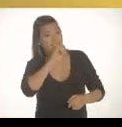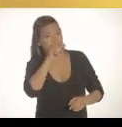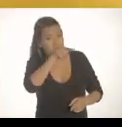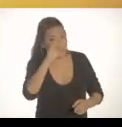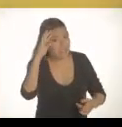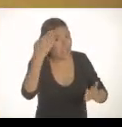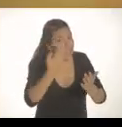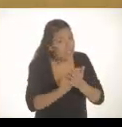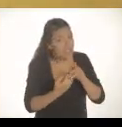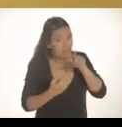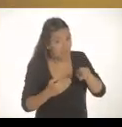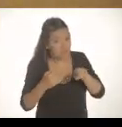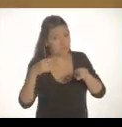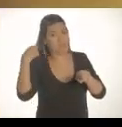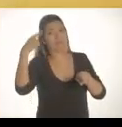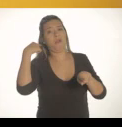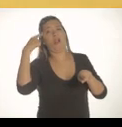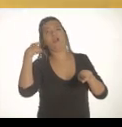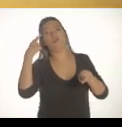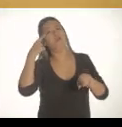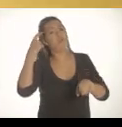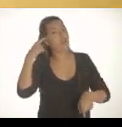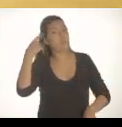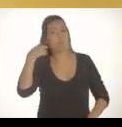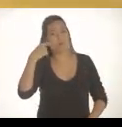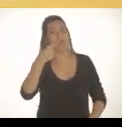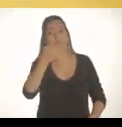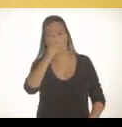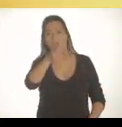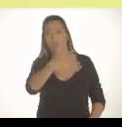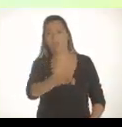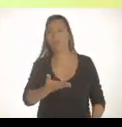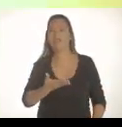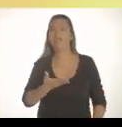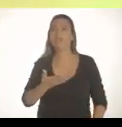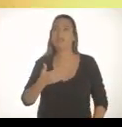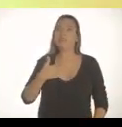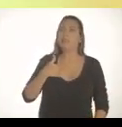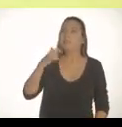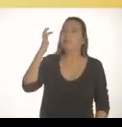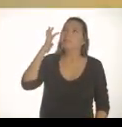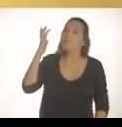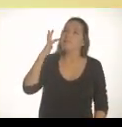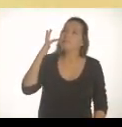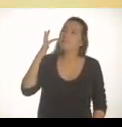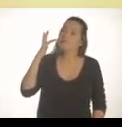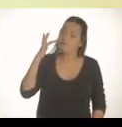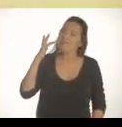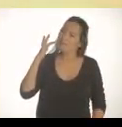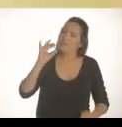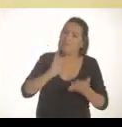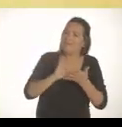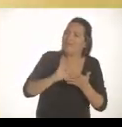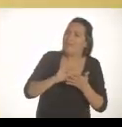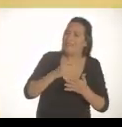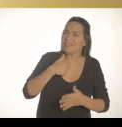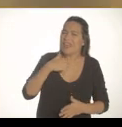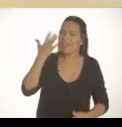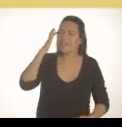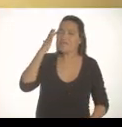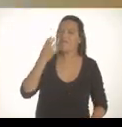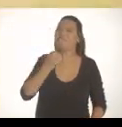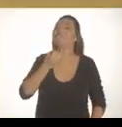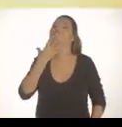realmente acredita em tudo que você fala, é porque você é louco. E aí eu achei bom isso, porque